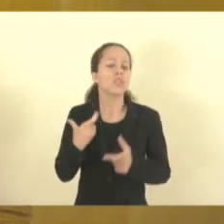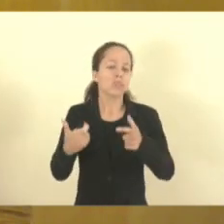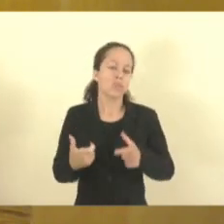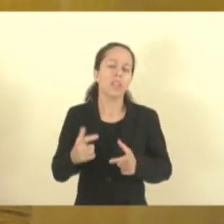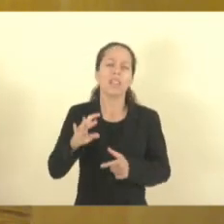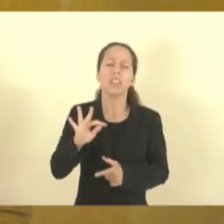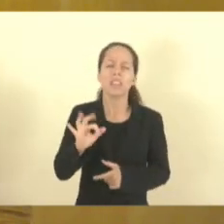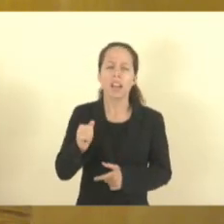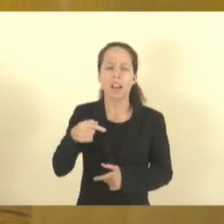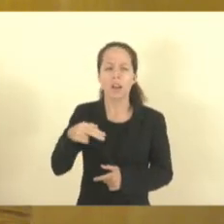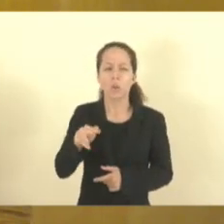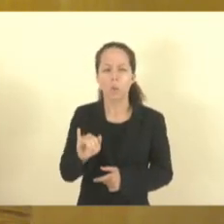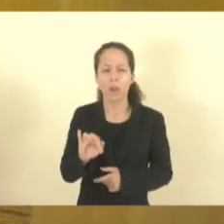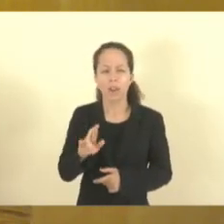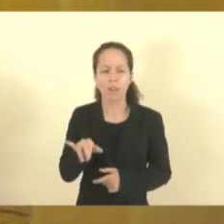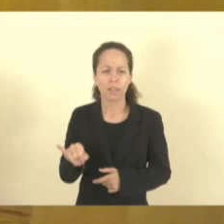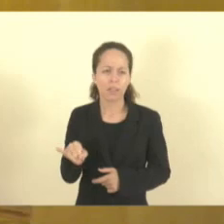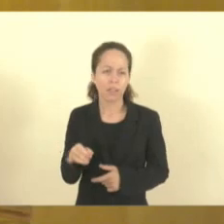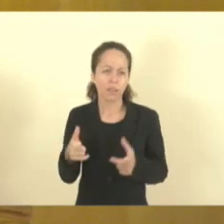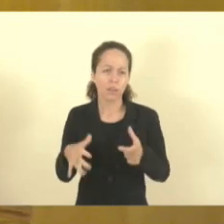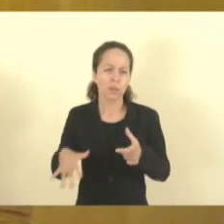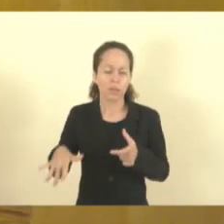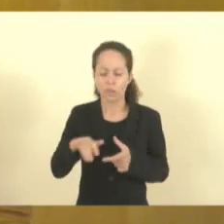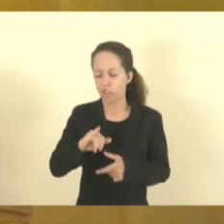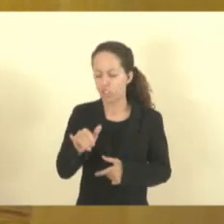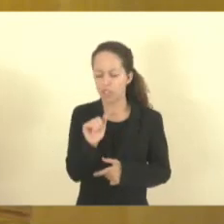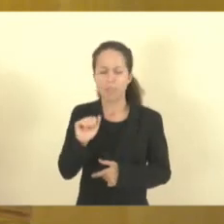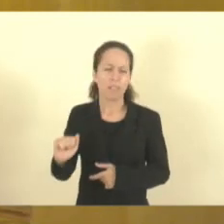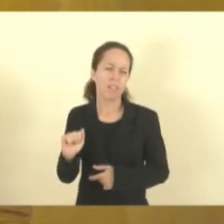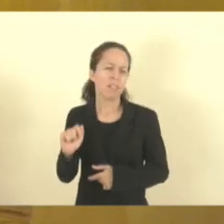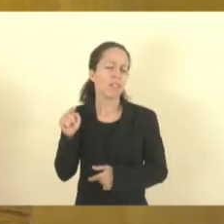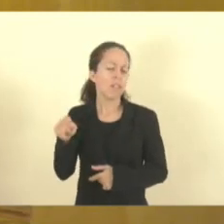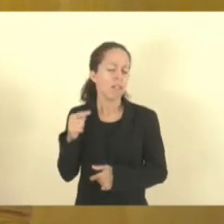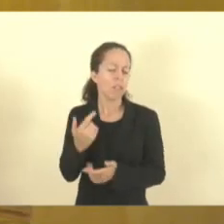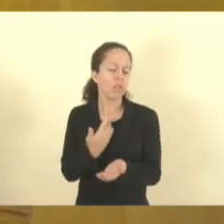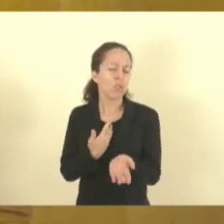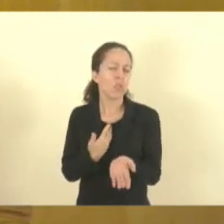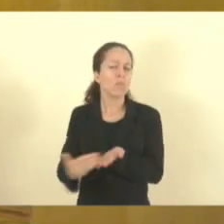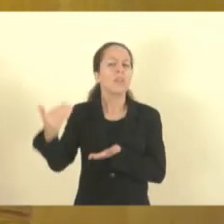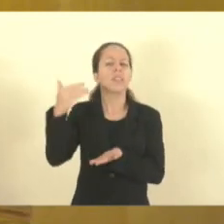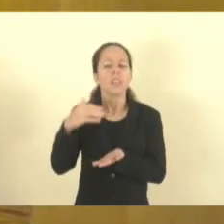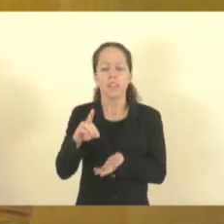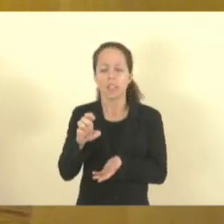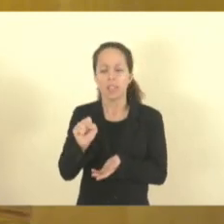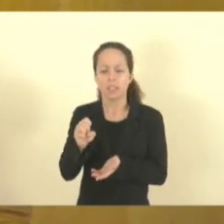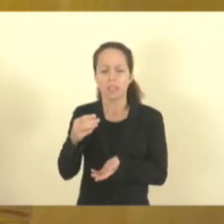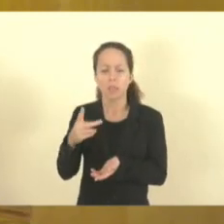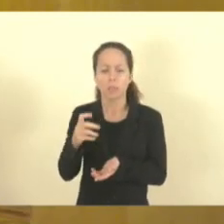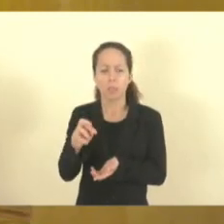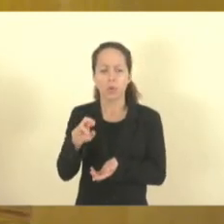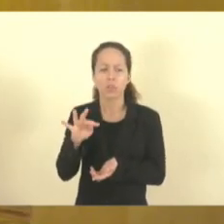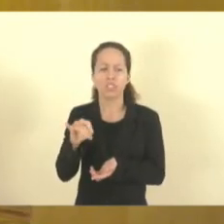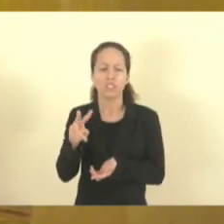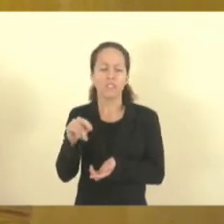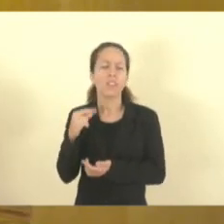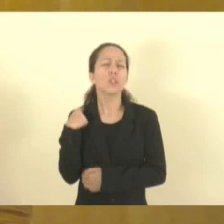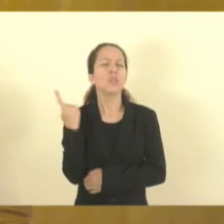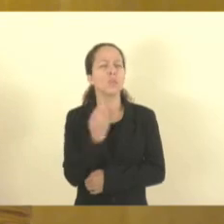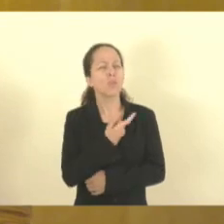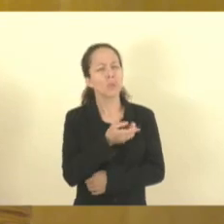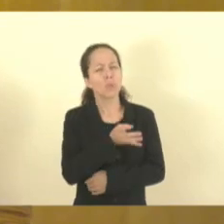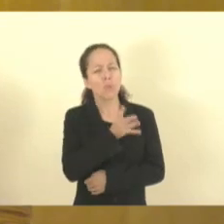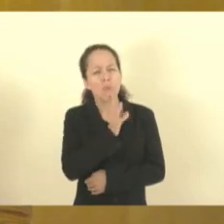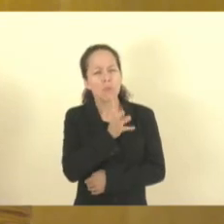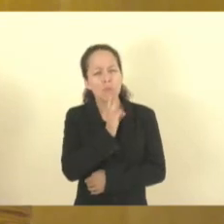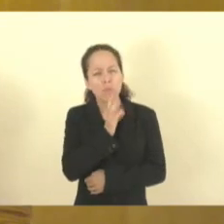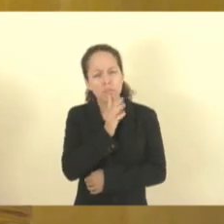nós somos ali daquela região de Jardim América, onde a Desportiva nasceu. A gente viu a Desportiva nascer, a gente conhece, porque ela nasceu no seio